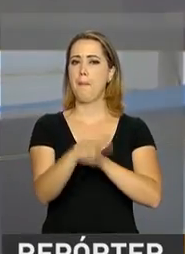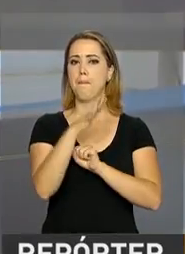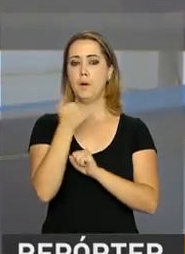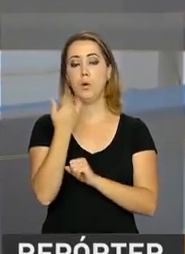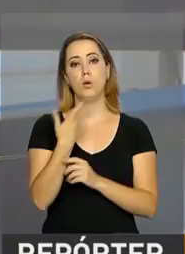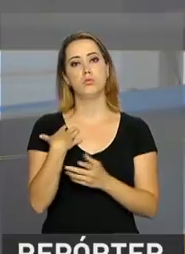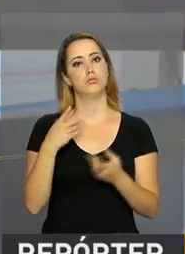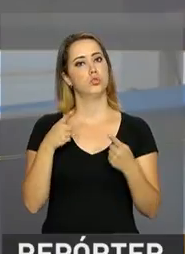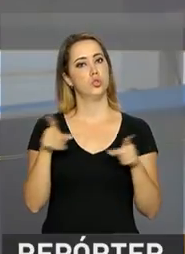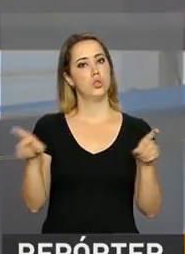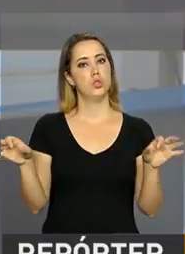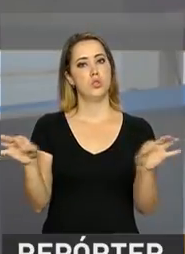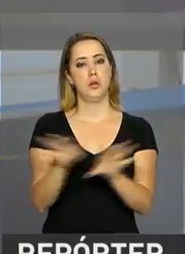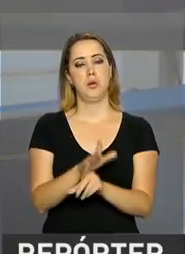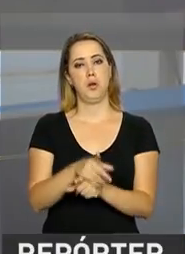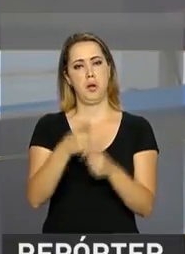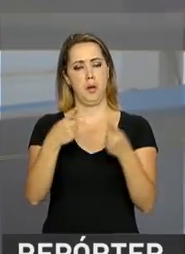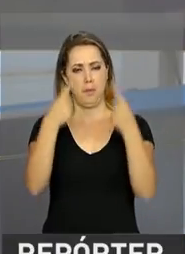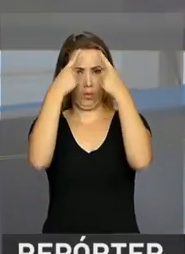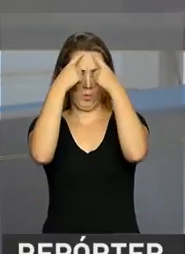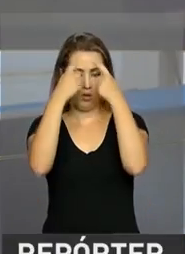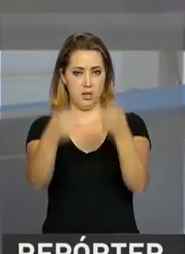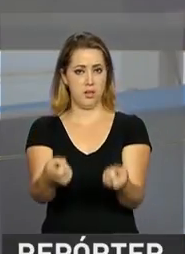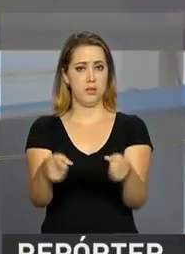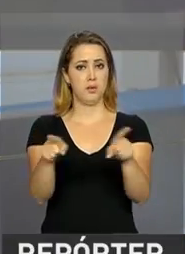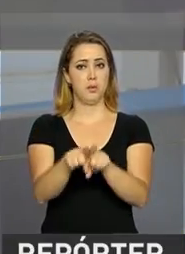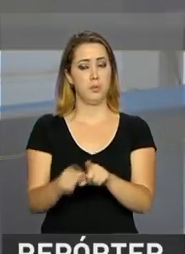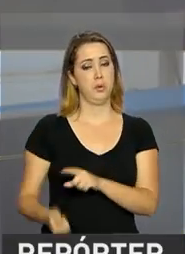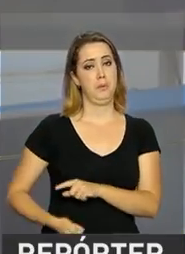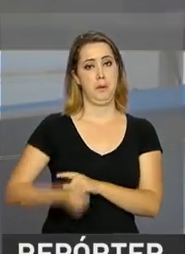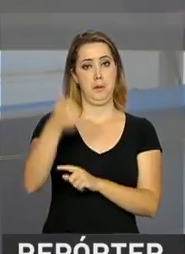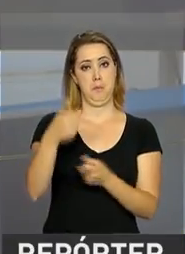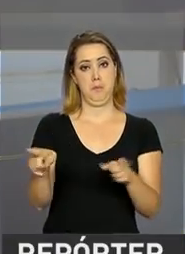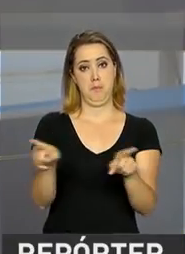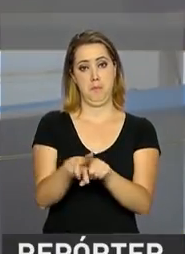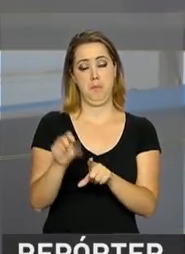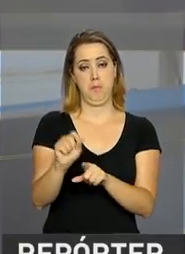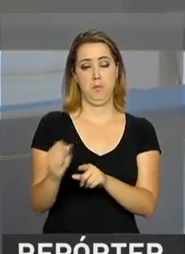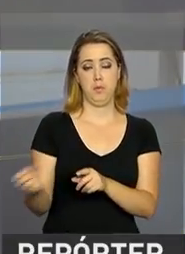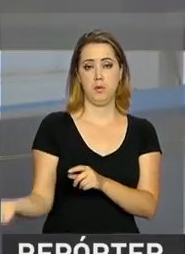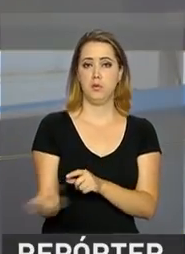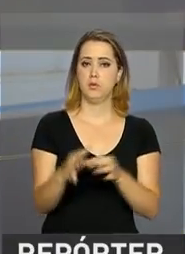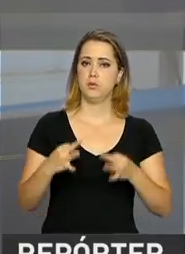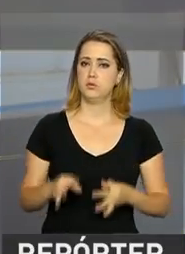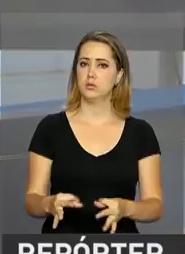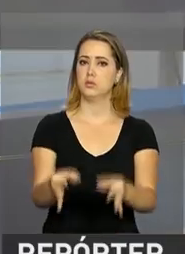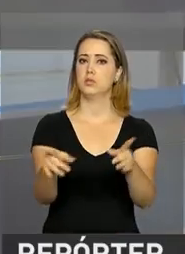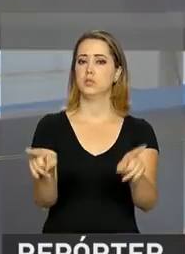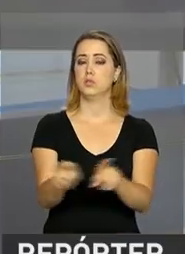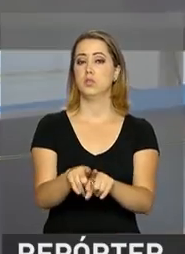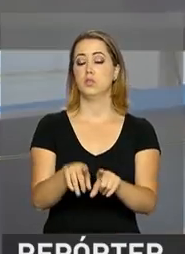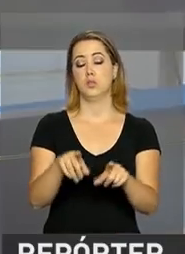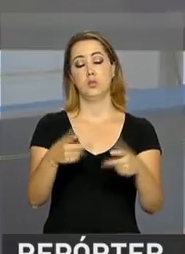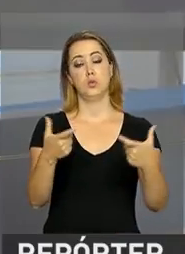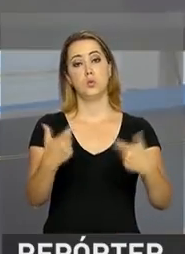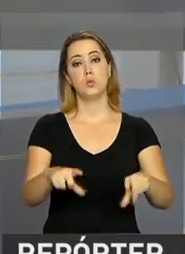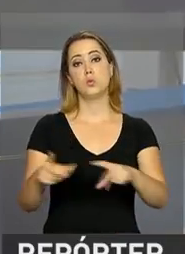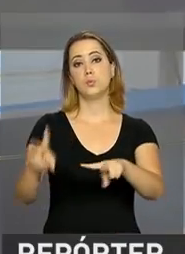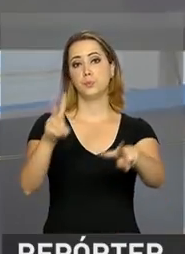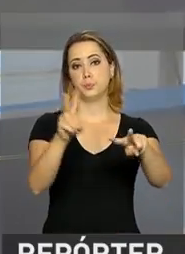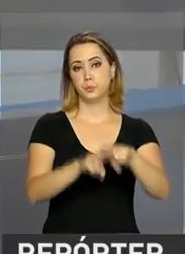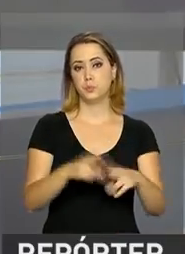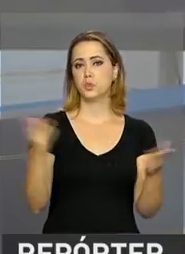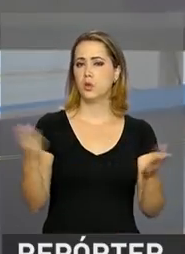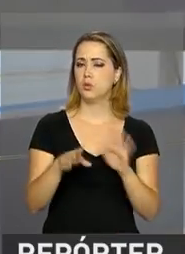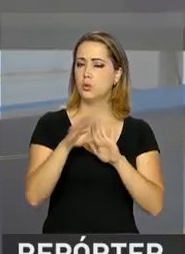criminalidade ampliar e modernizar os presídios federais Esses são os objetivos do Plano Nacional de Segurança Pública